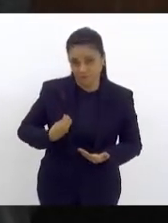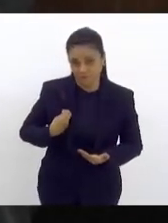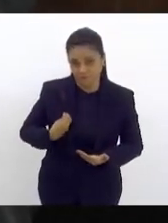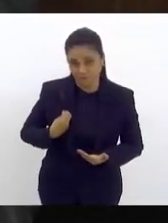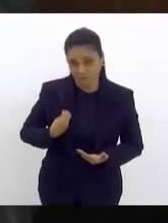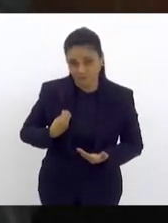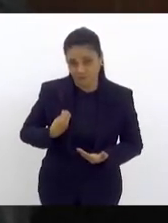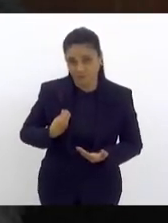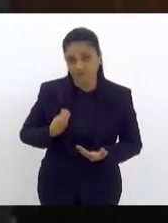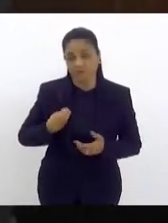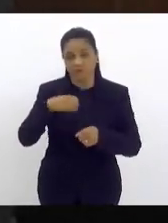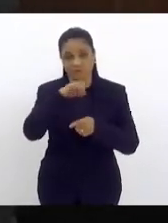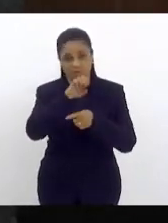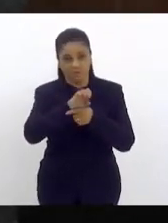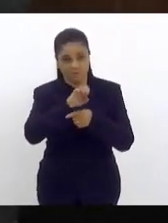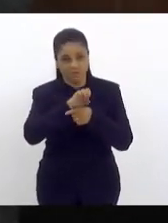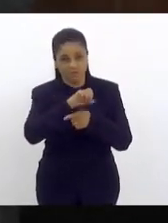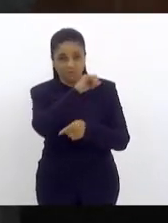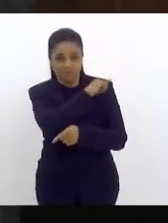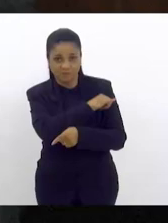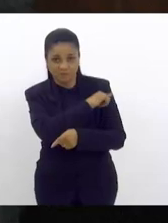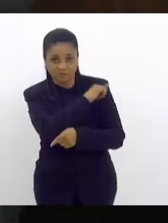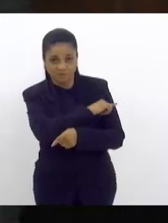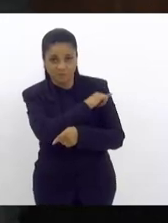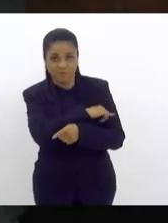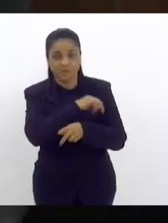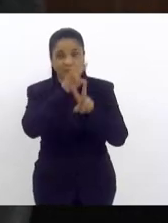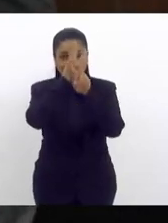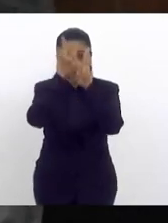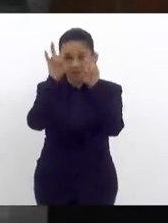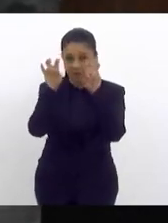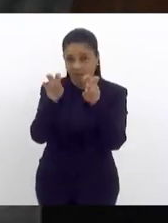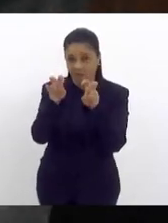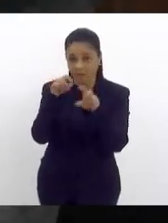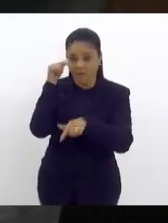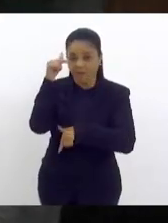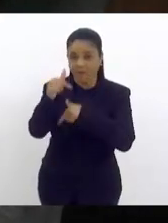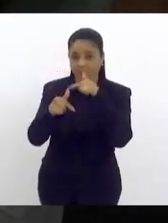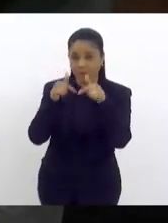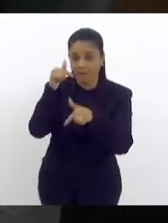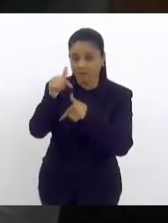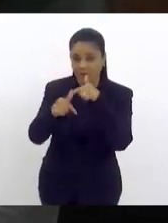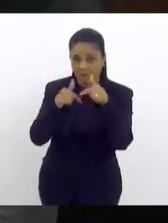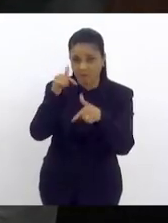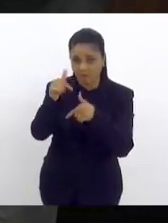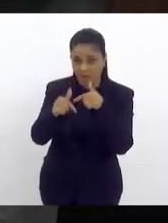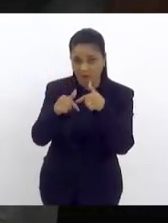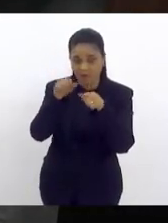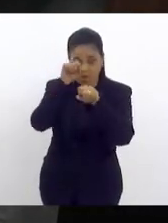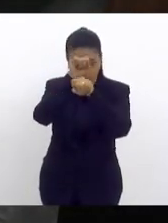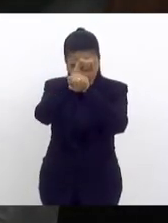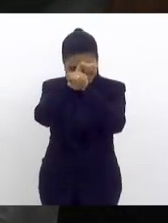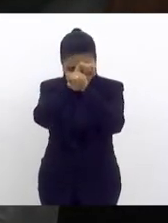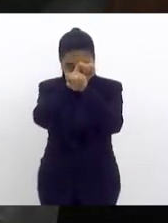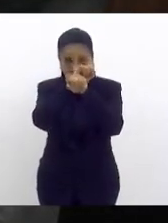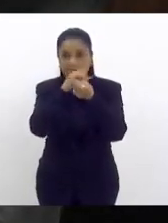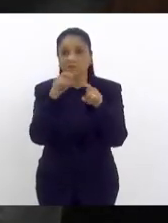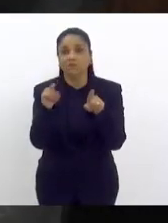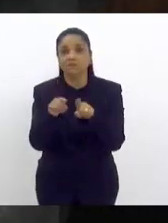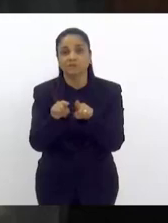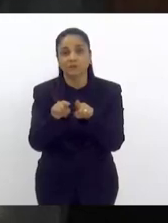também aqui no estado do Rio de Janeiro do tema do trabalho análogo a escravidão quem sabe